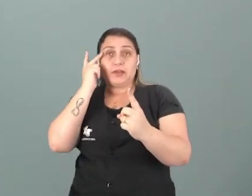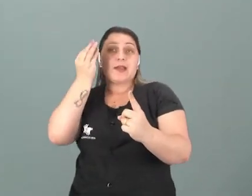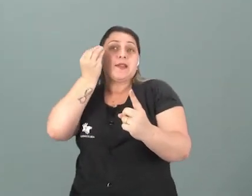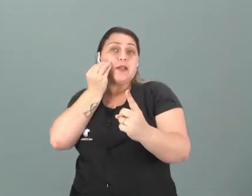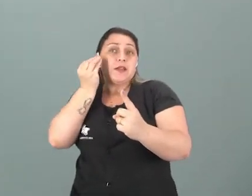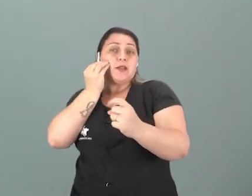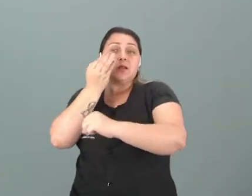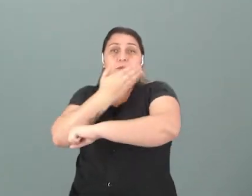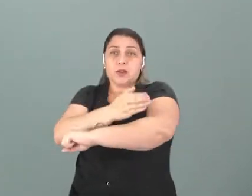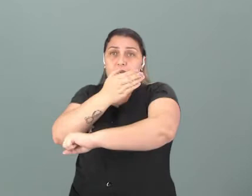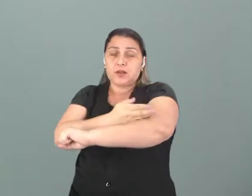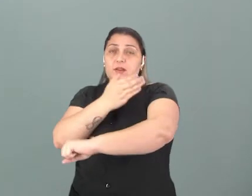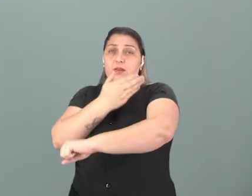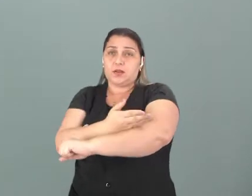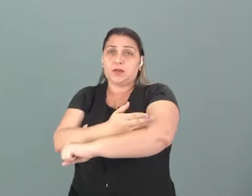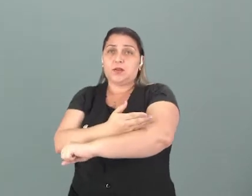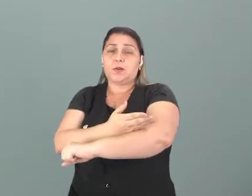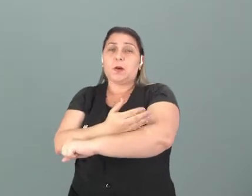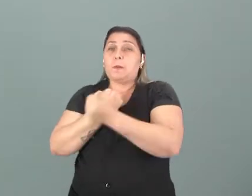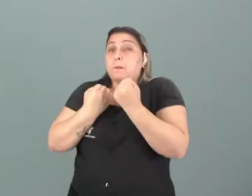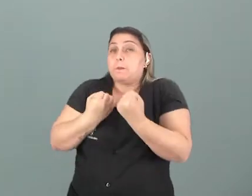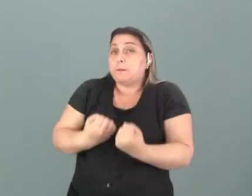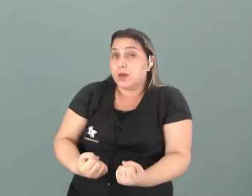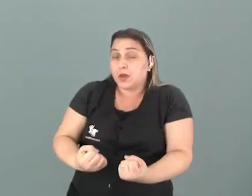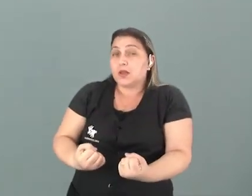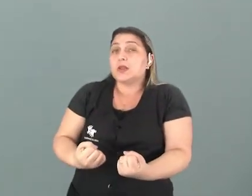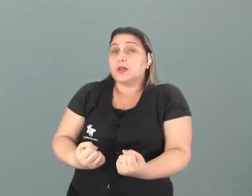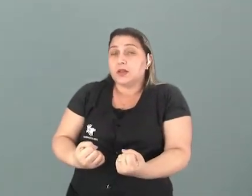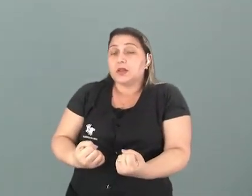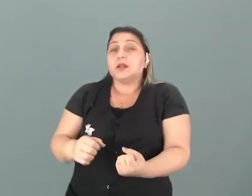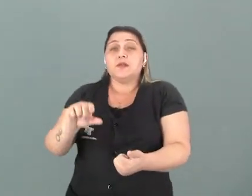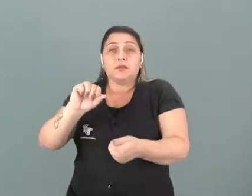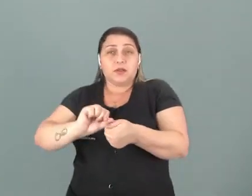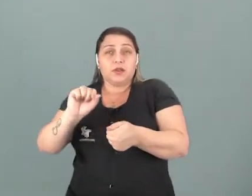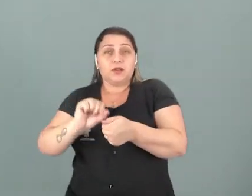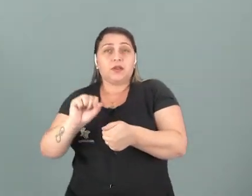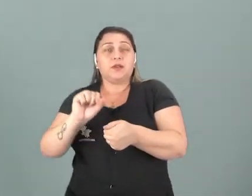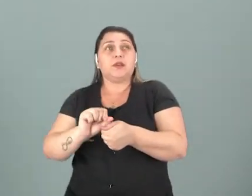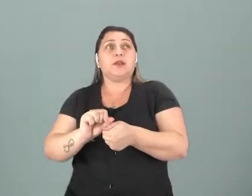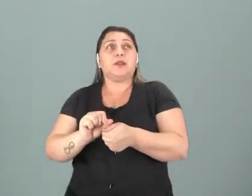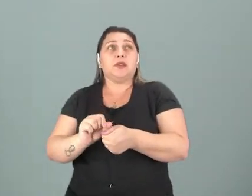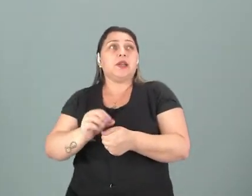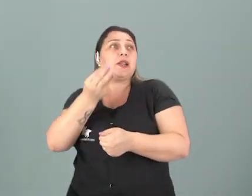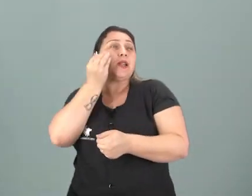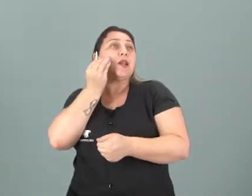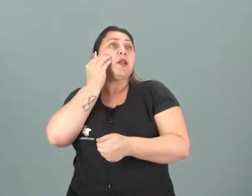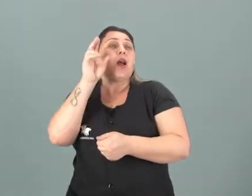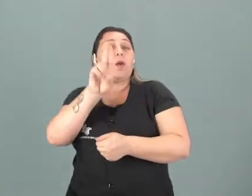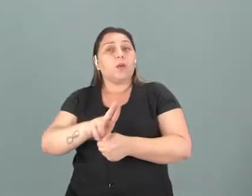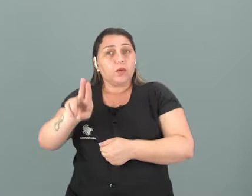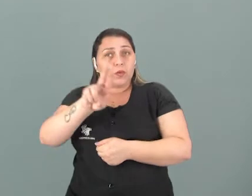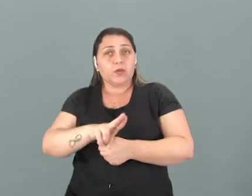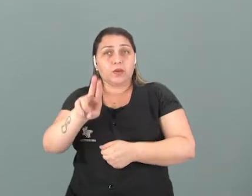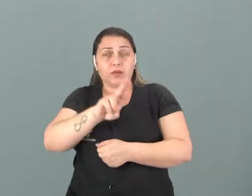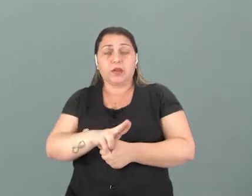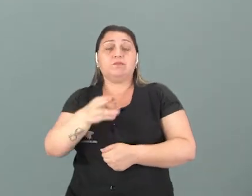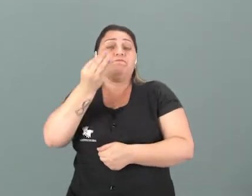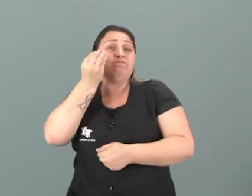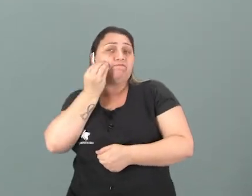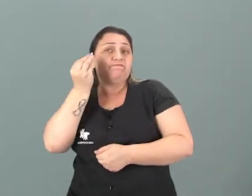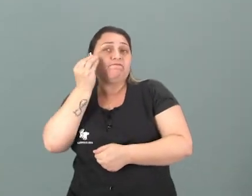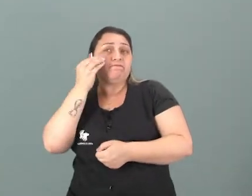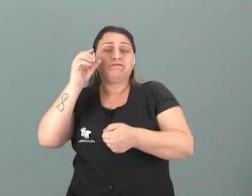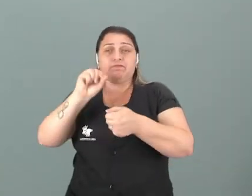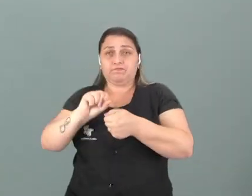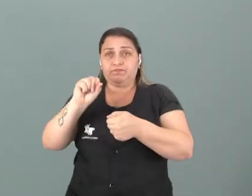tentando praticar nela, o peso dela, a força que ela está exercendo contra você e tentar usar aquilo que ela está tentando